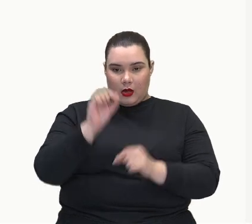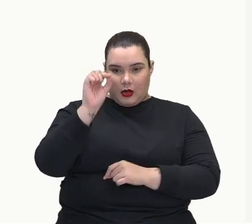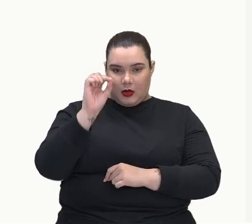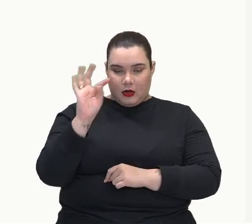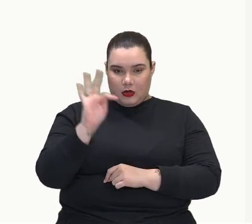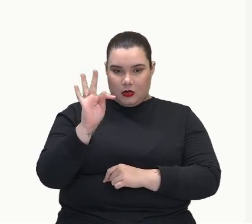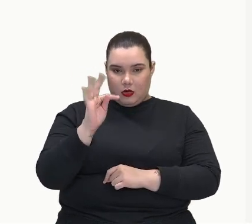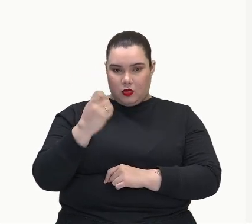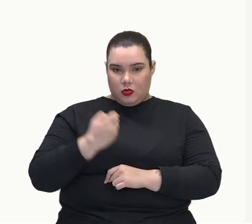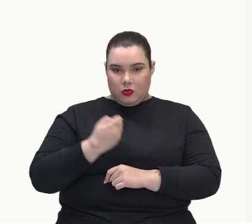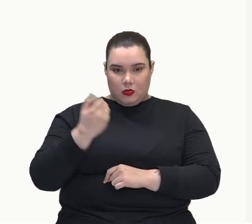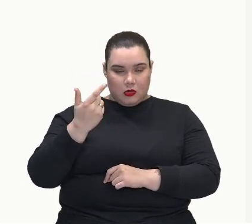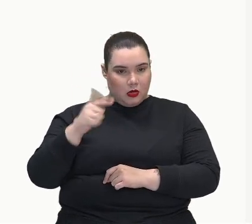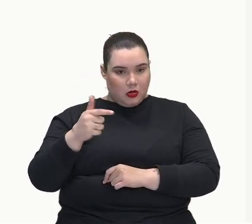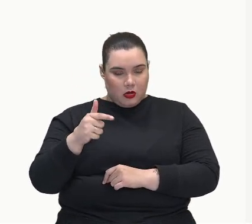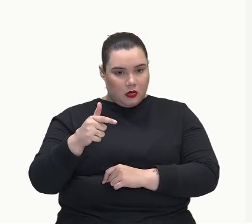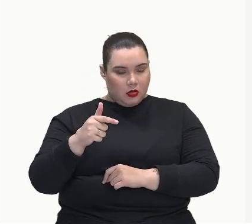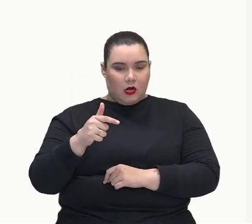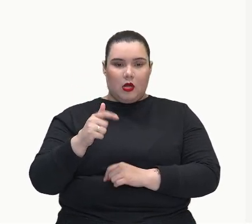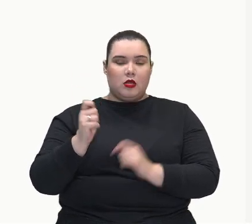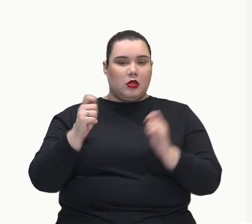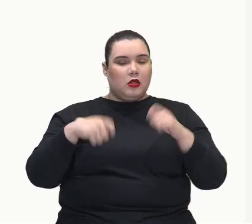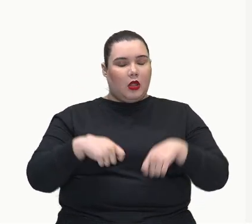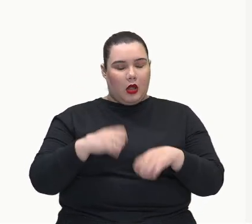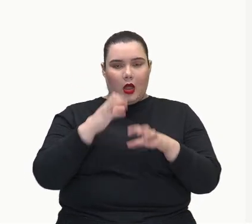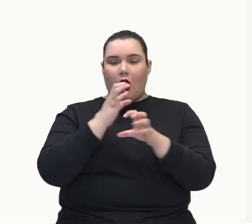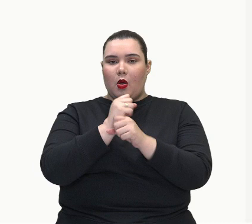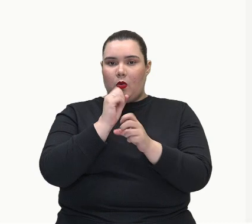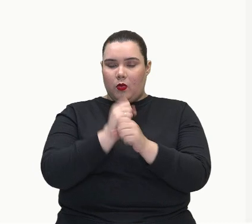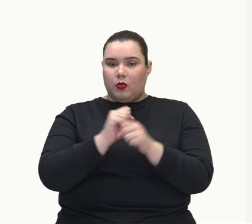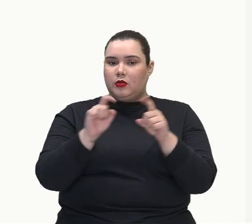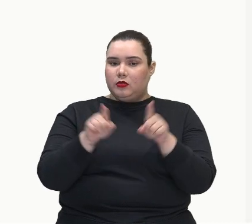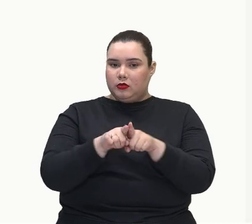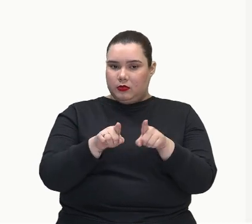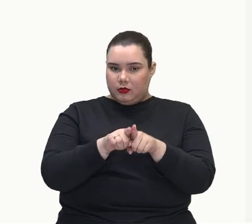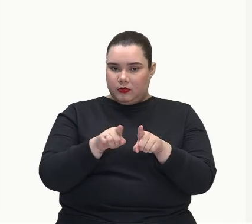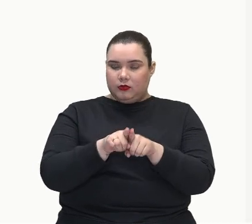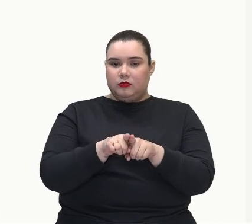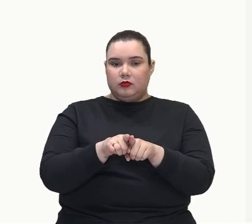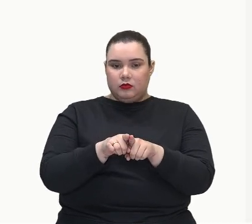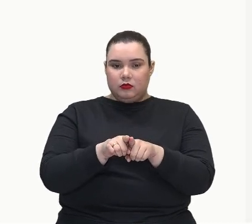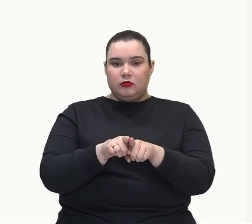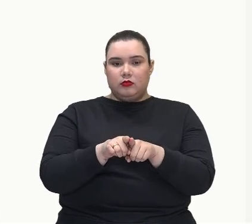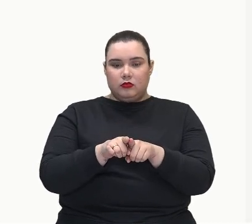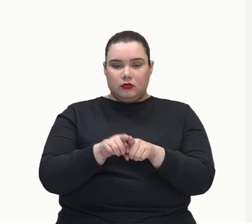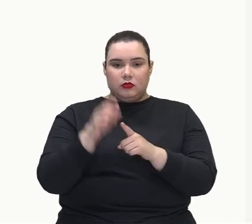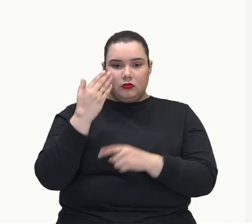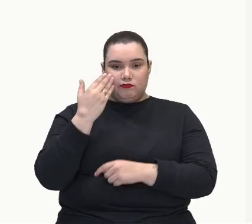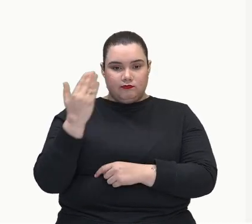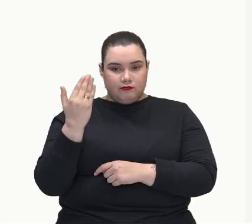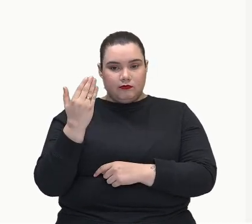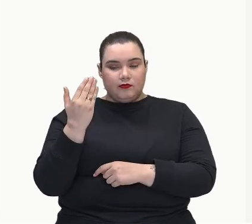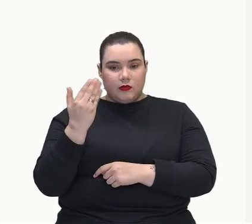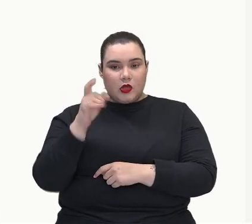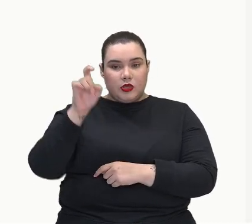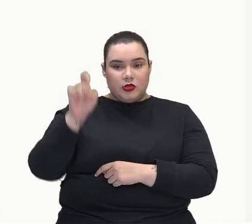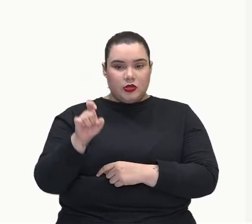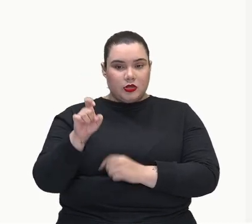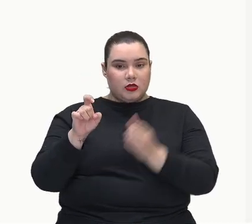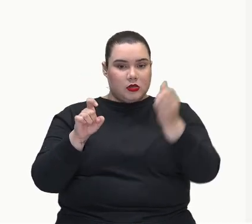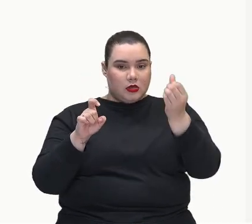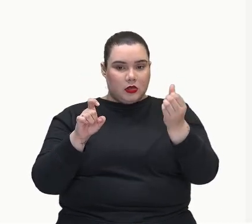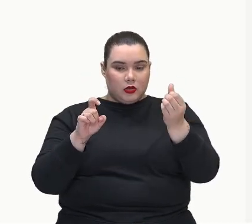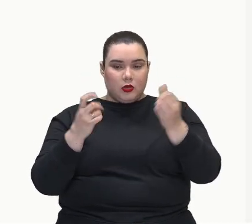todas as medidas não impede que a gente faça a relação aqui, ó, entre essas duas medidas, entre o x e o